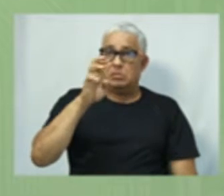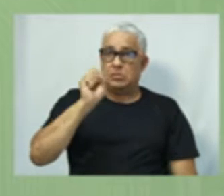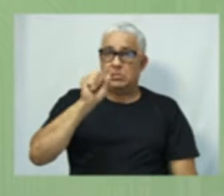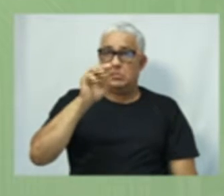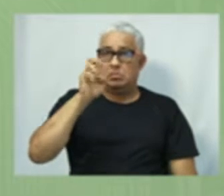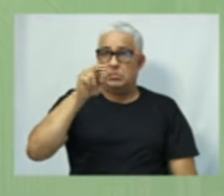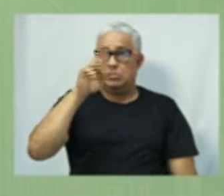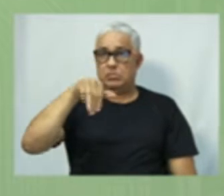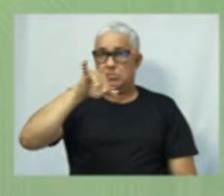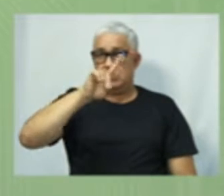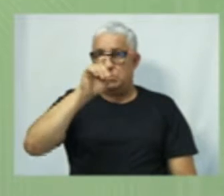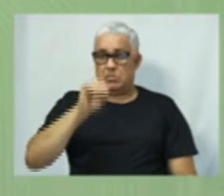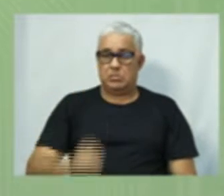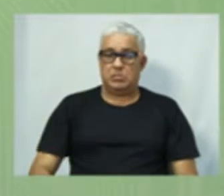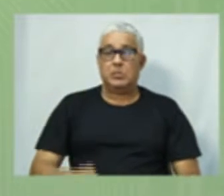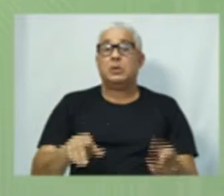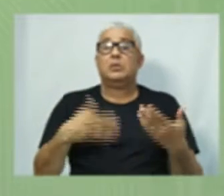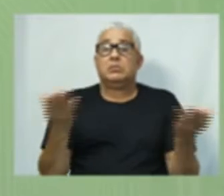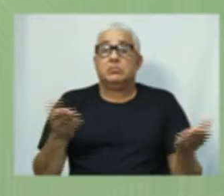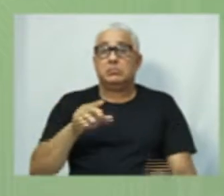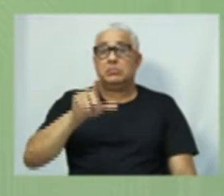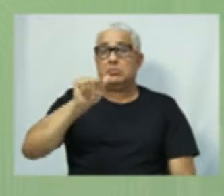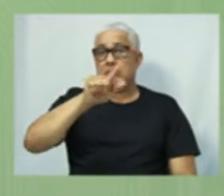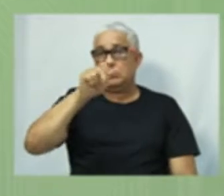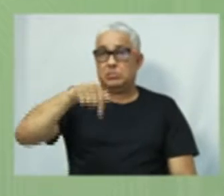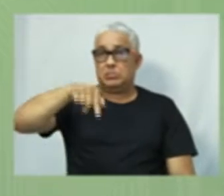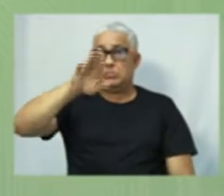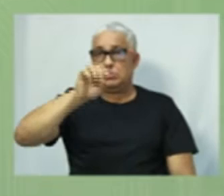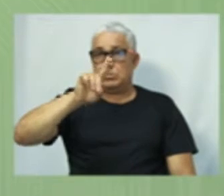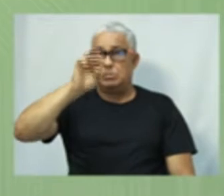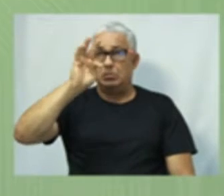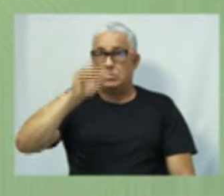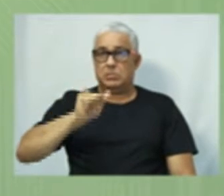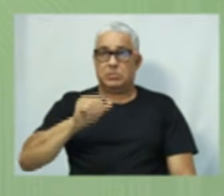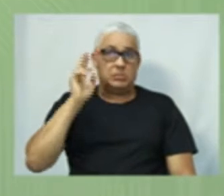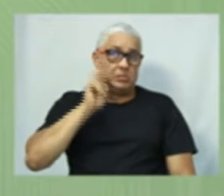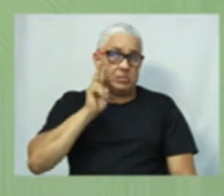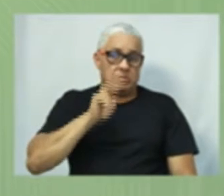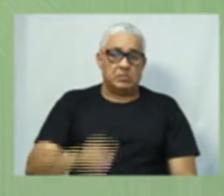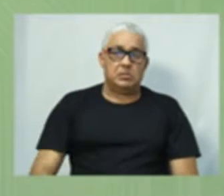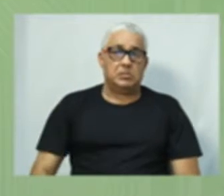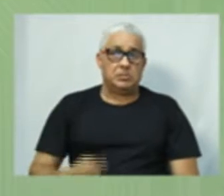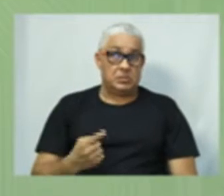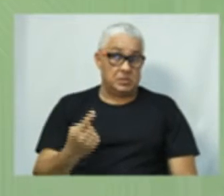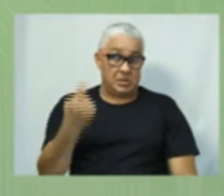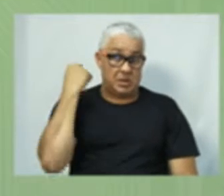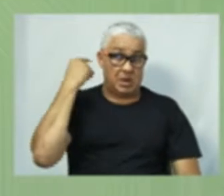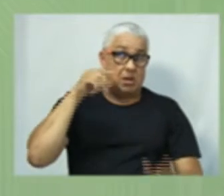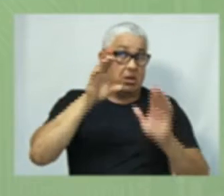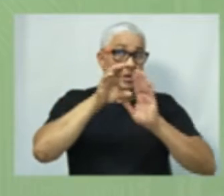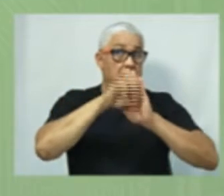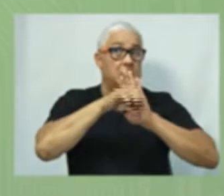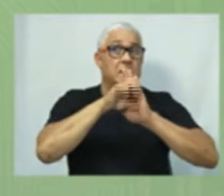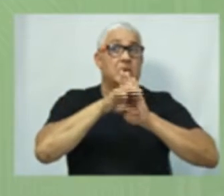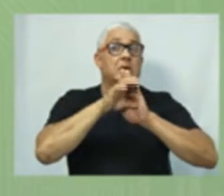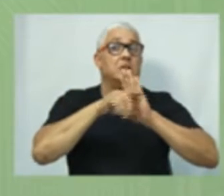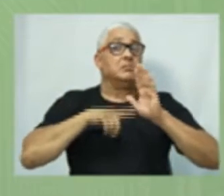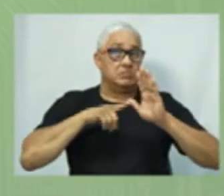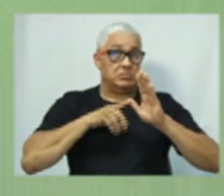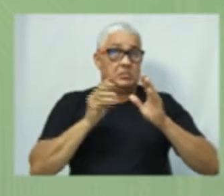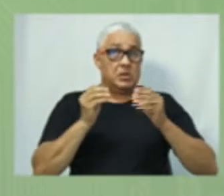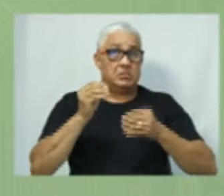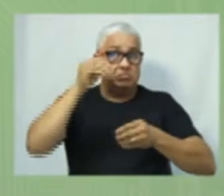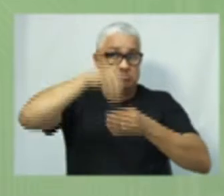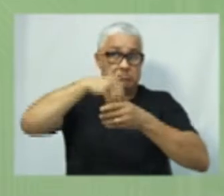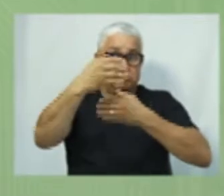quais são suas alíquotas? Vamos ver? Lembra da alíquota? A alíquota está lá no conceito, hein? Olha que isso pode cair na prova. O que é